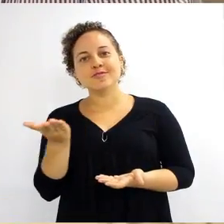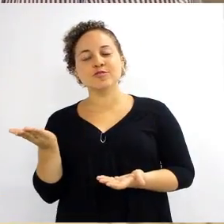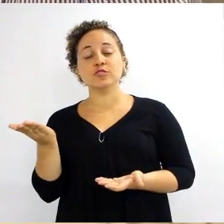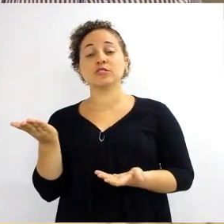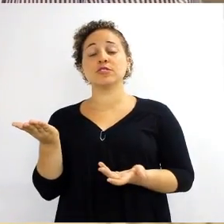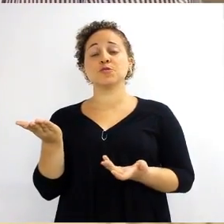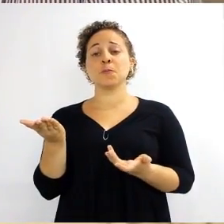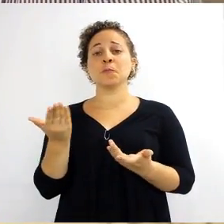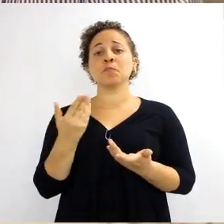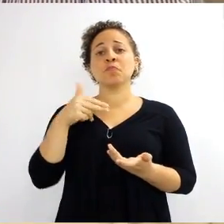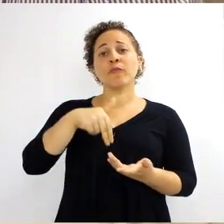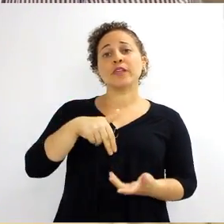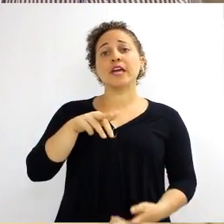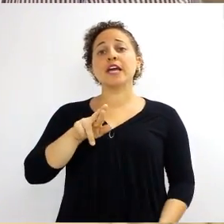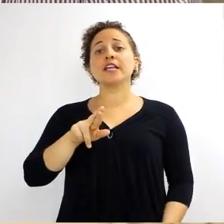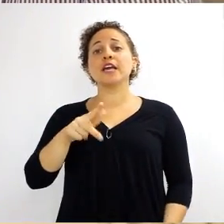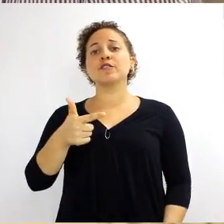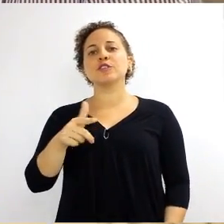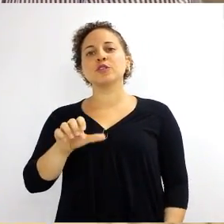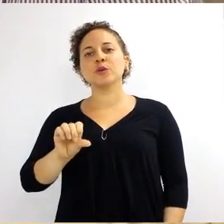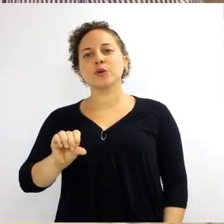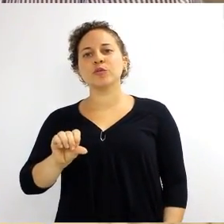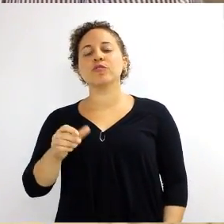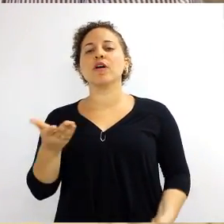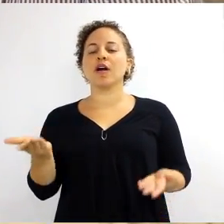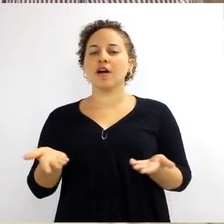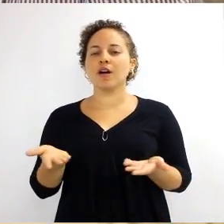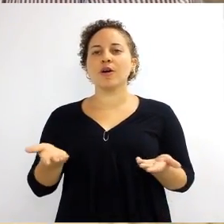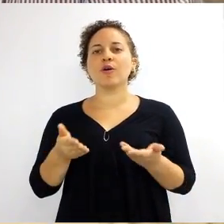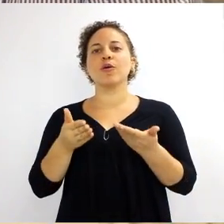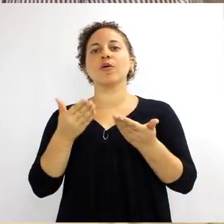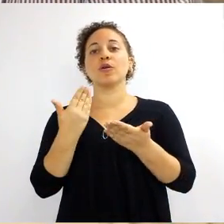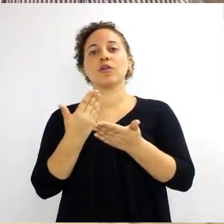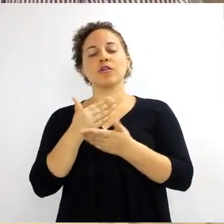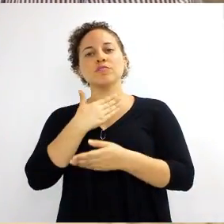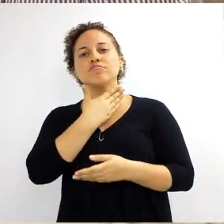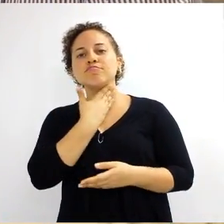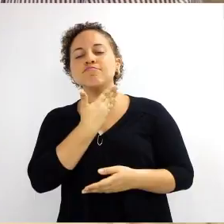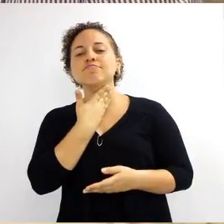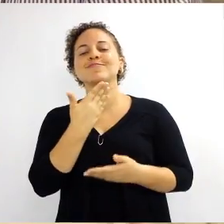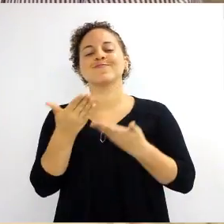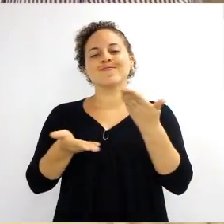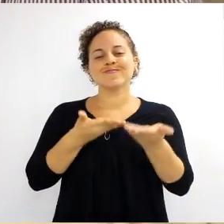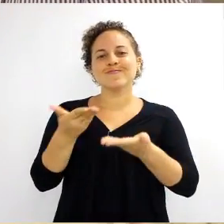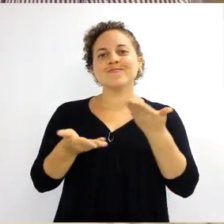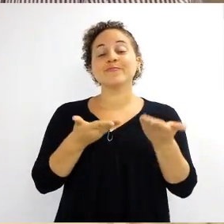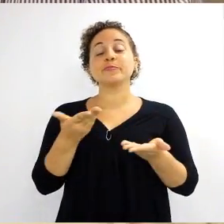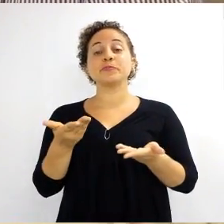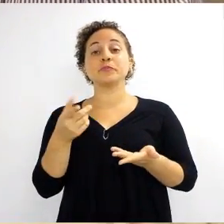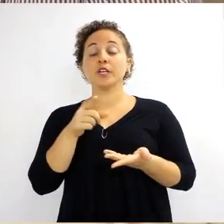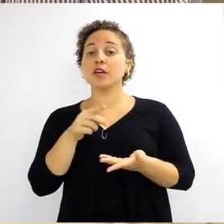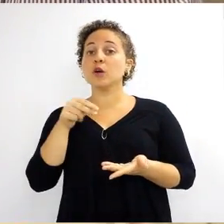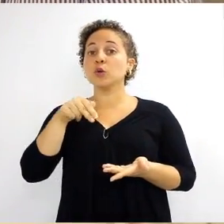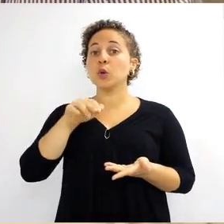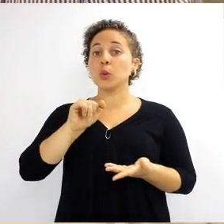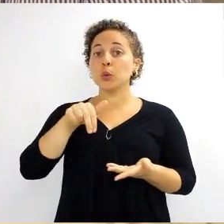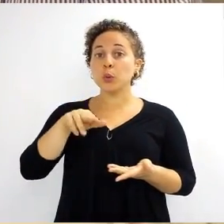sobre a questão da NR29. Aqui conversando, eu descobri que seu